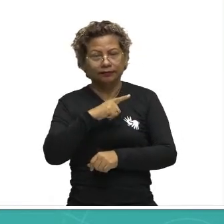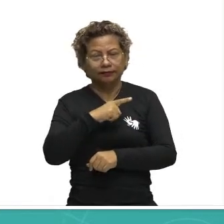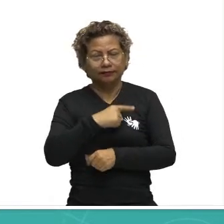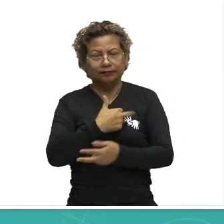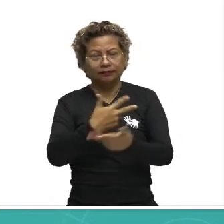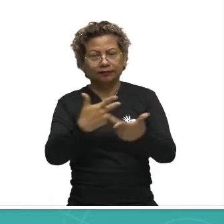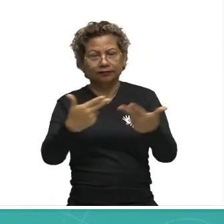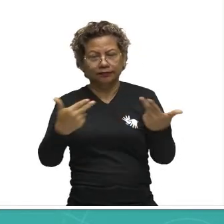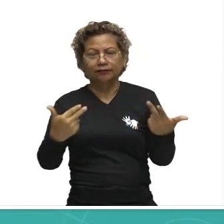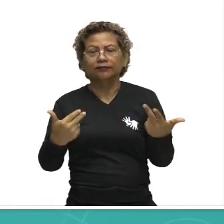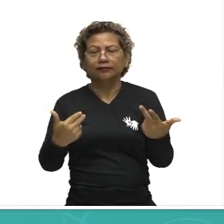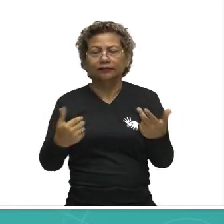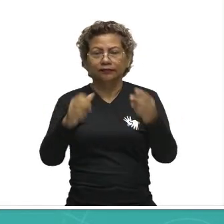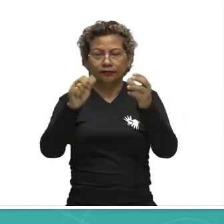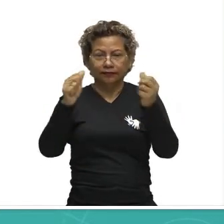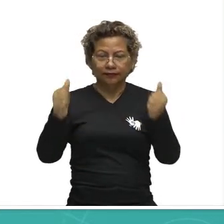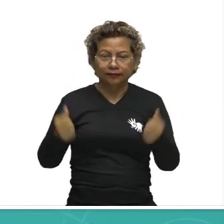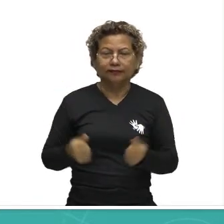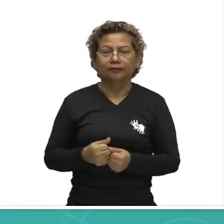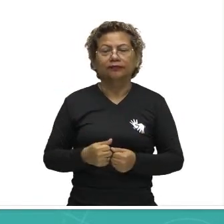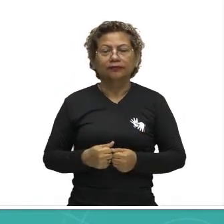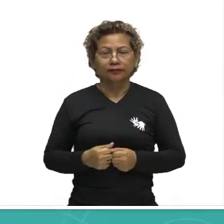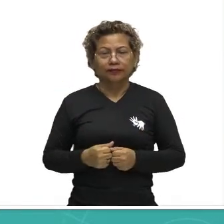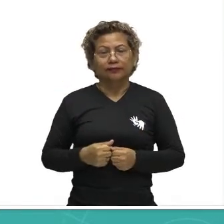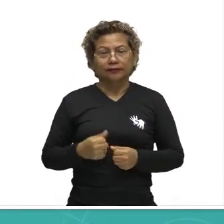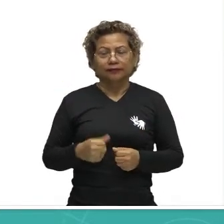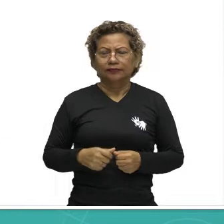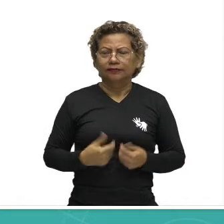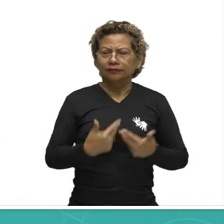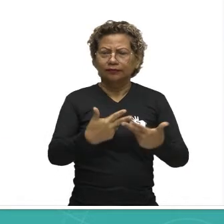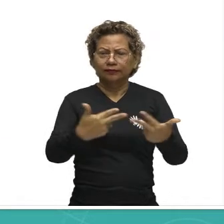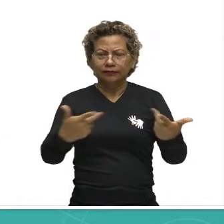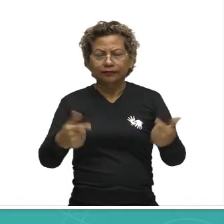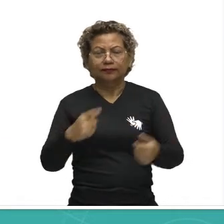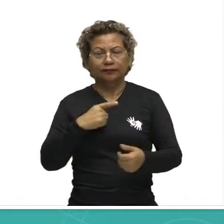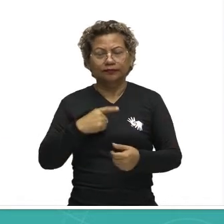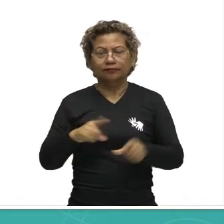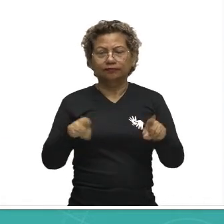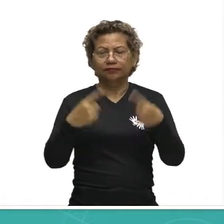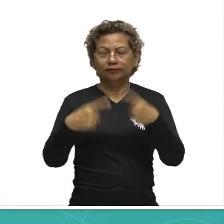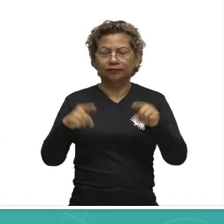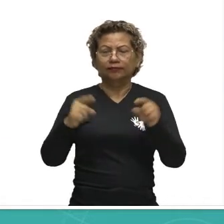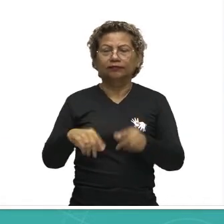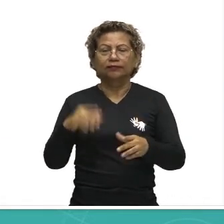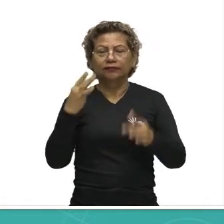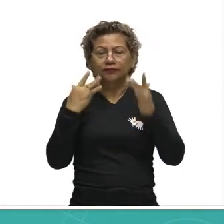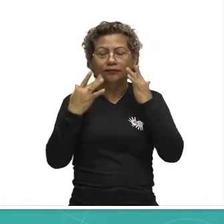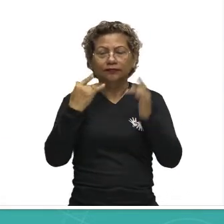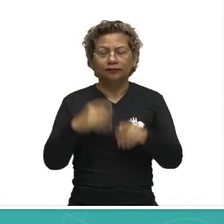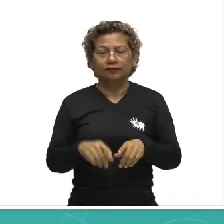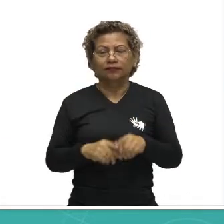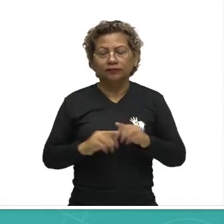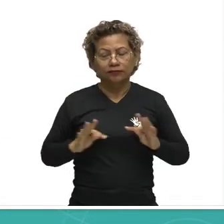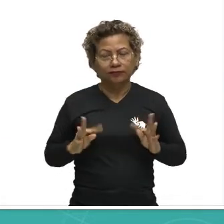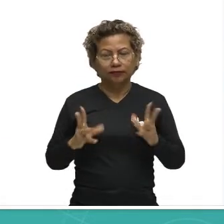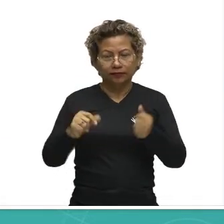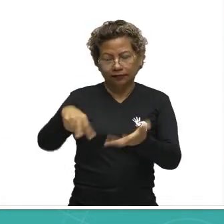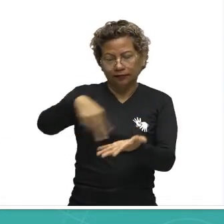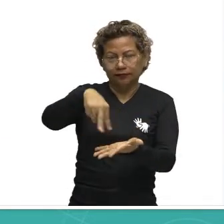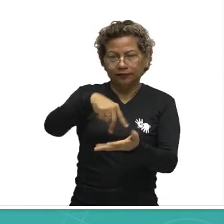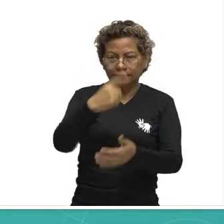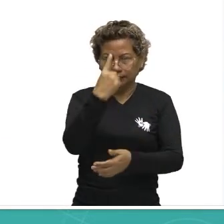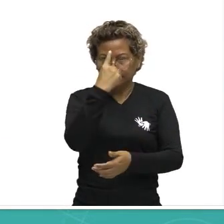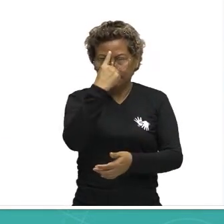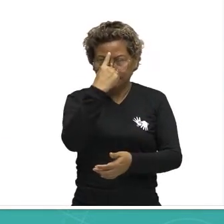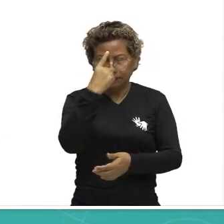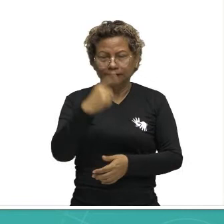arte, como poesia, escultura, arquitetura, música e teatro. Todas as formas de danças da Índia